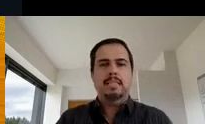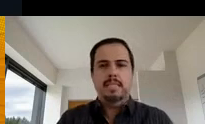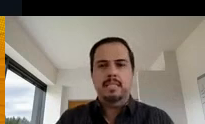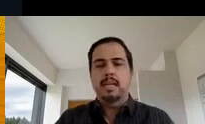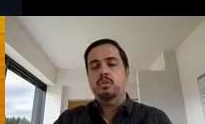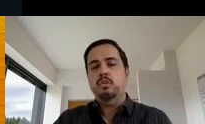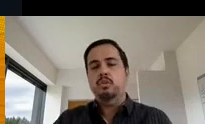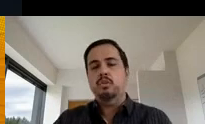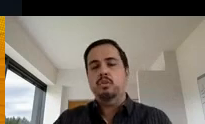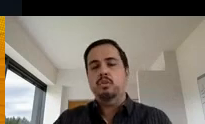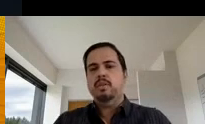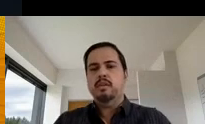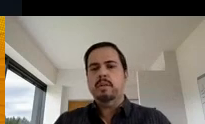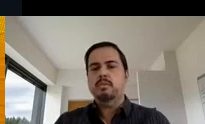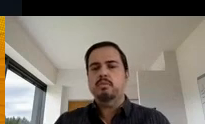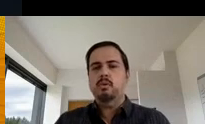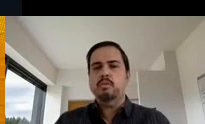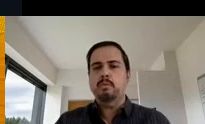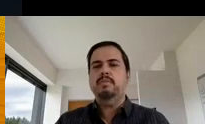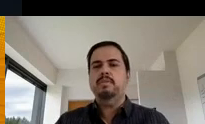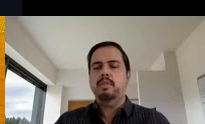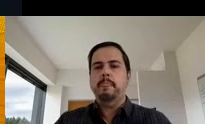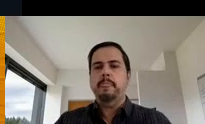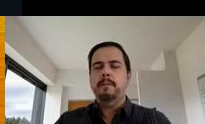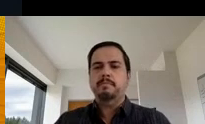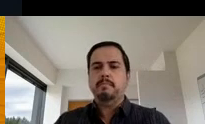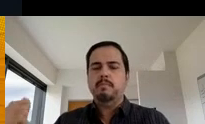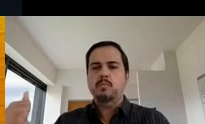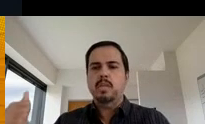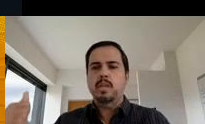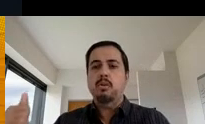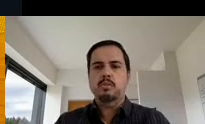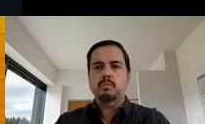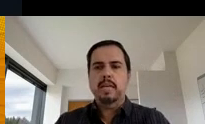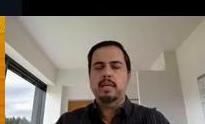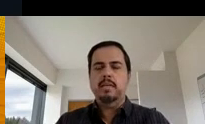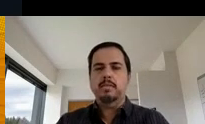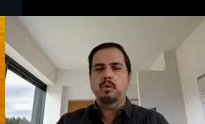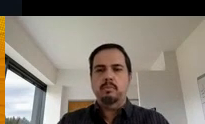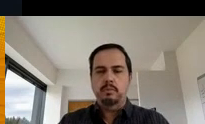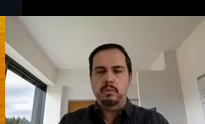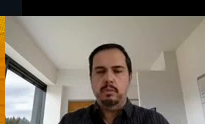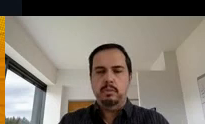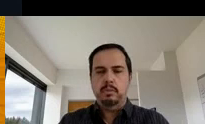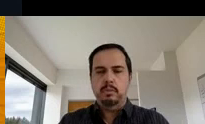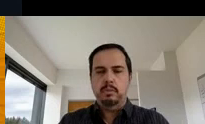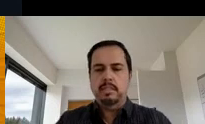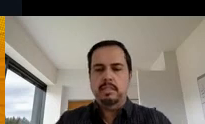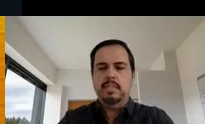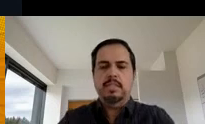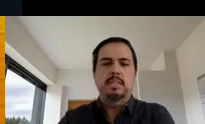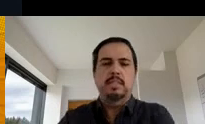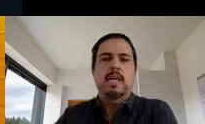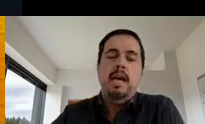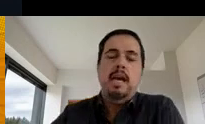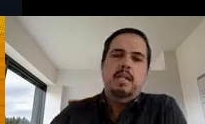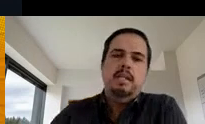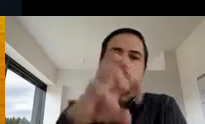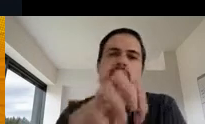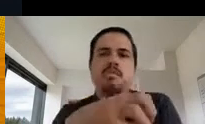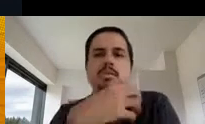que monitorar, sim. Só que com outras ferramentas, outro ponto de vista, né? Outras métricas, outros inputs, outro